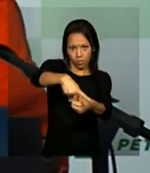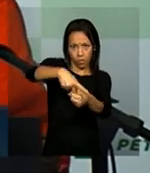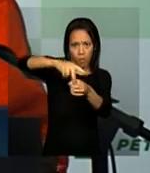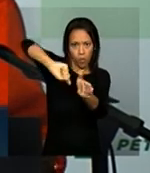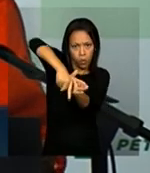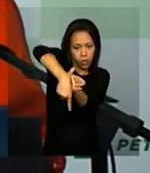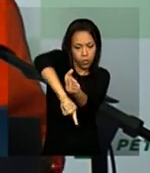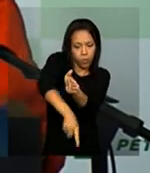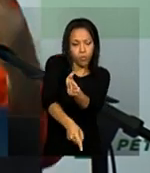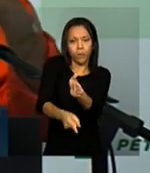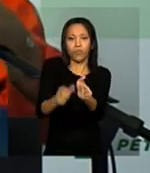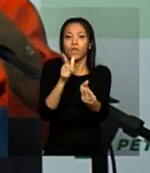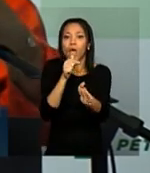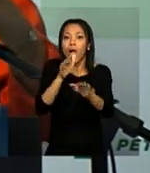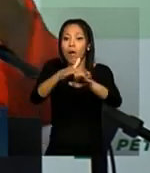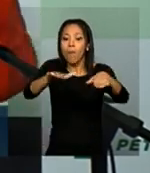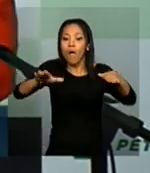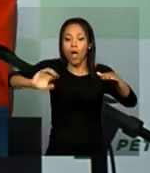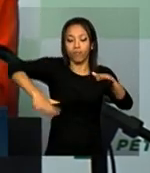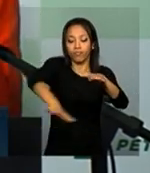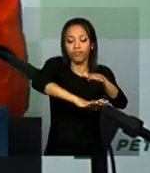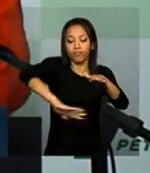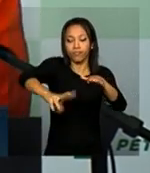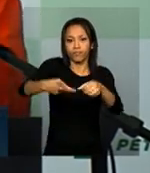auge dele, ele vai produzir